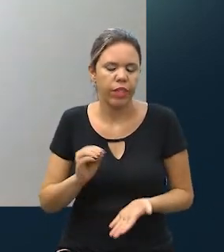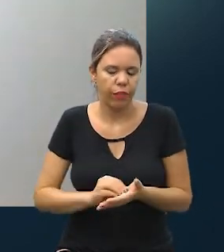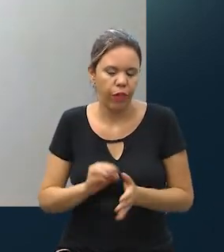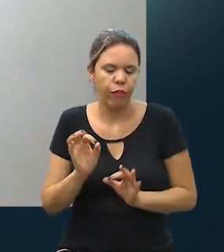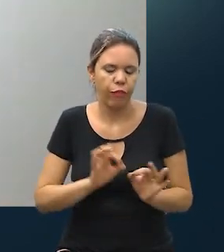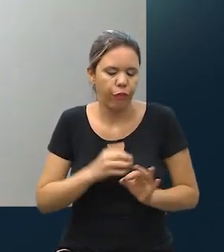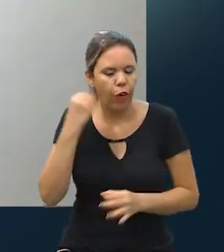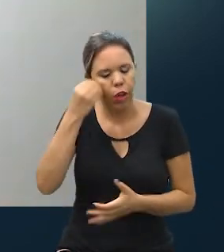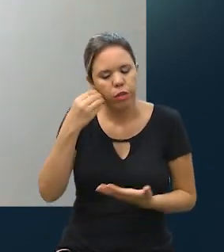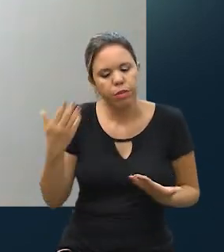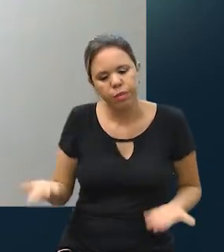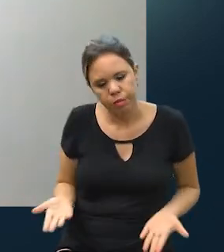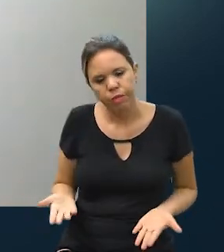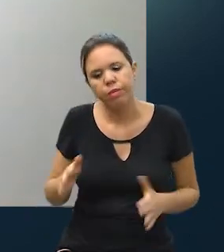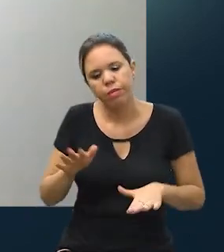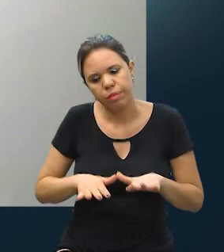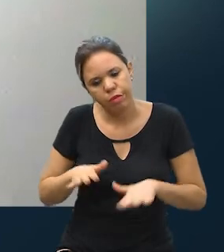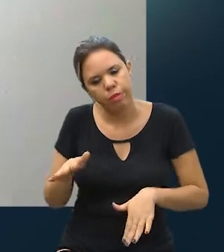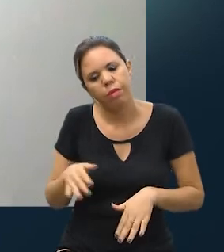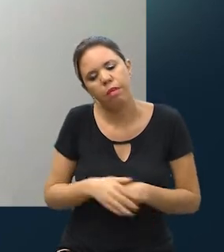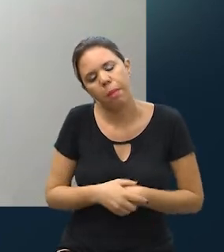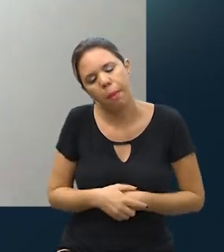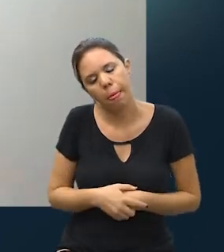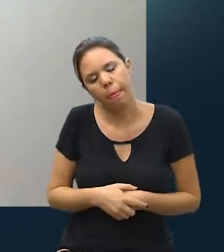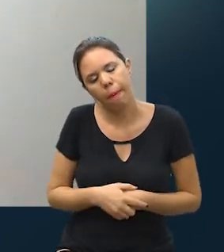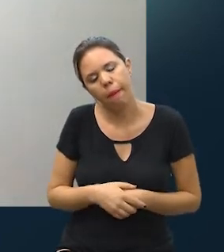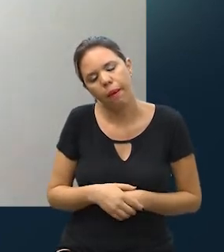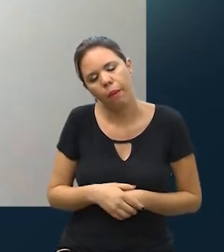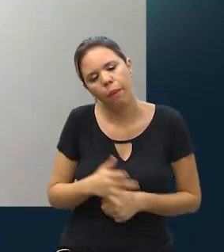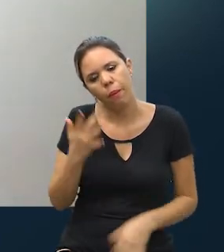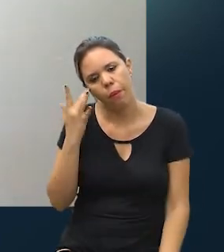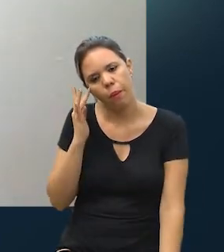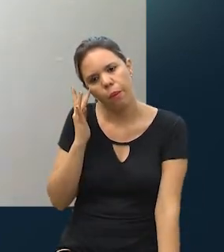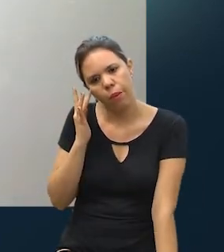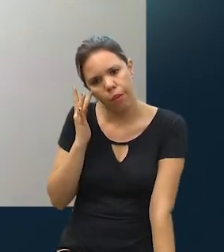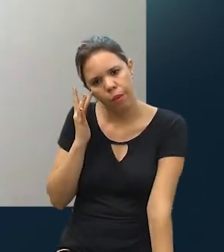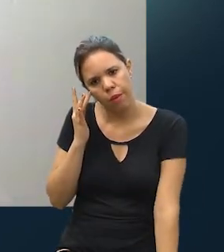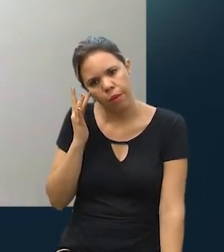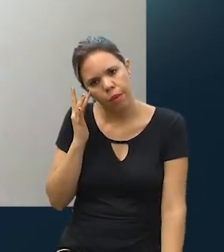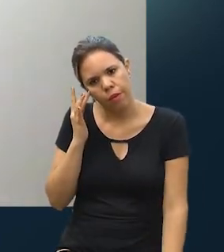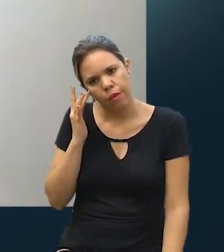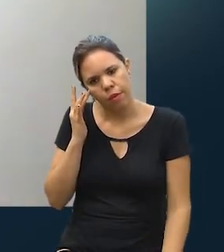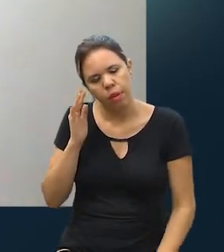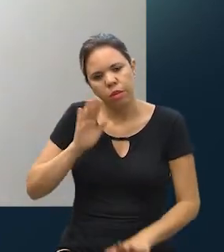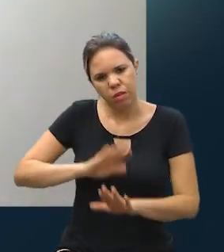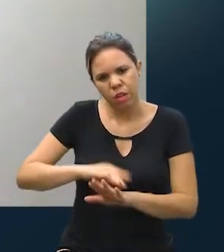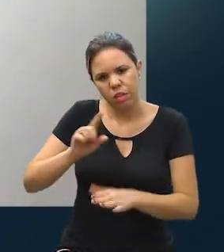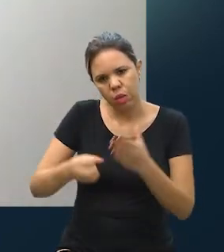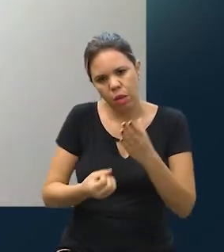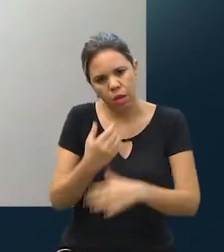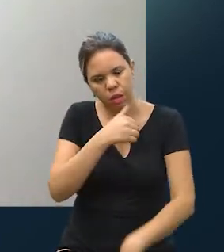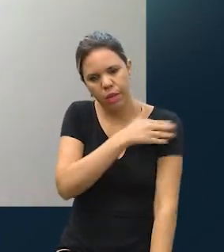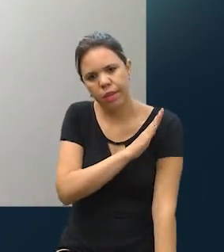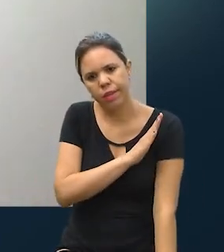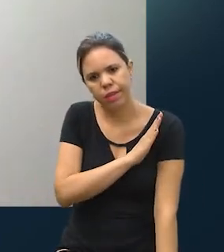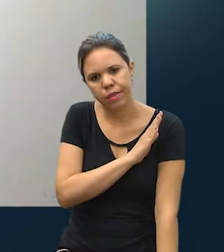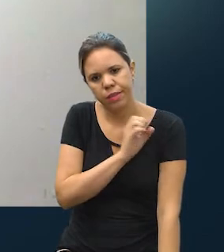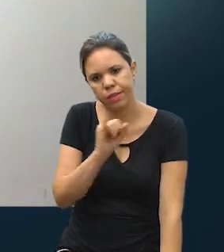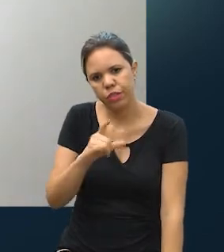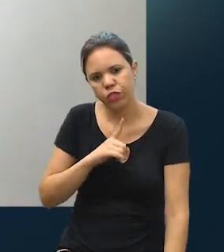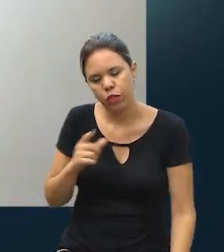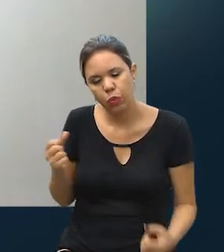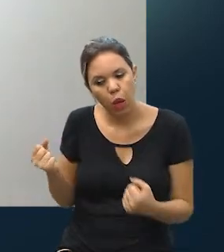de preparo, mas eu acho que por trás disso é um preconceito mesmo, né? Porque se